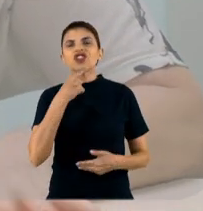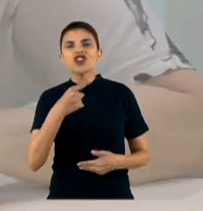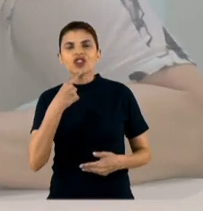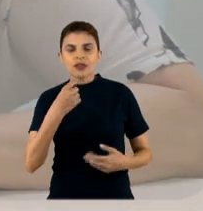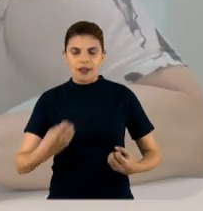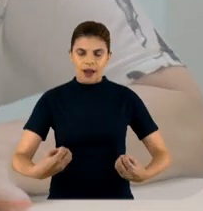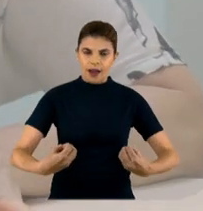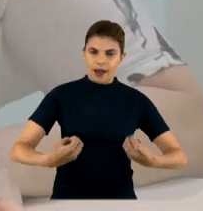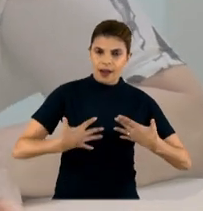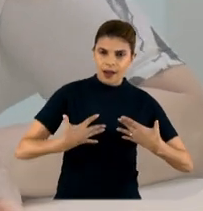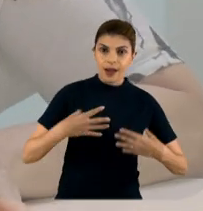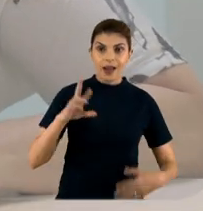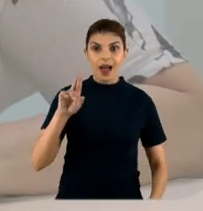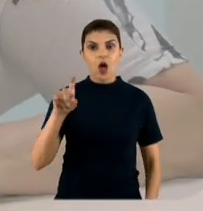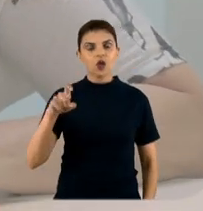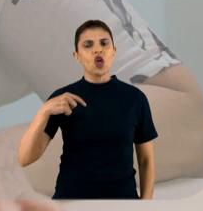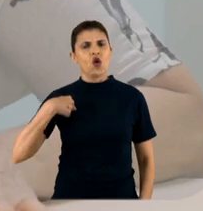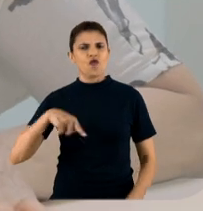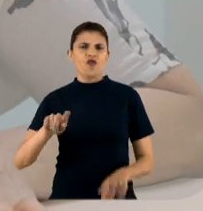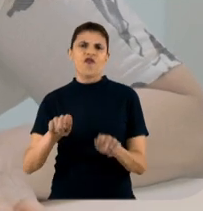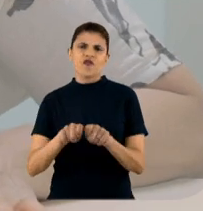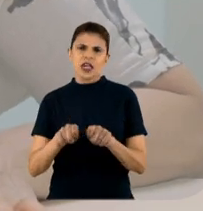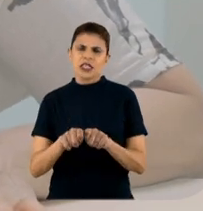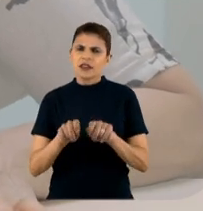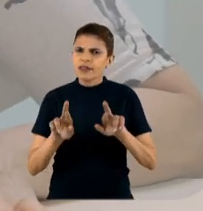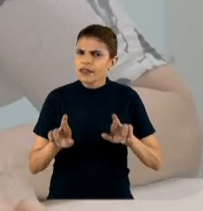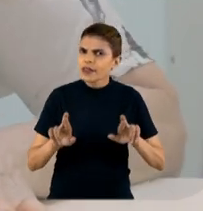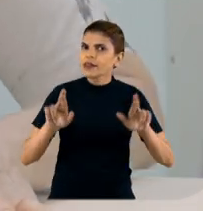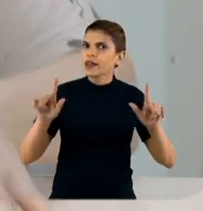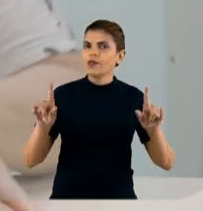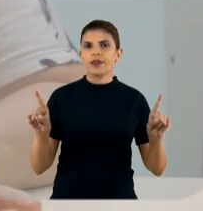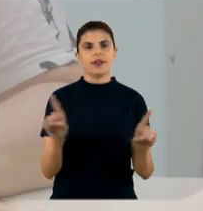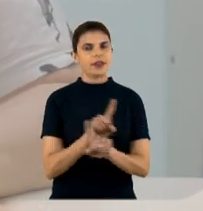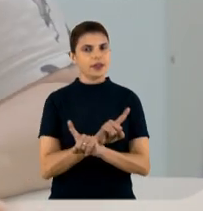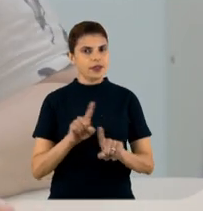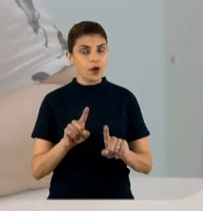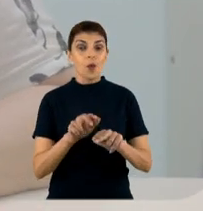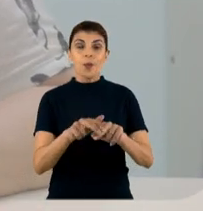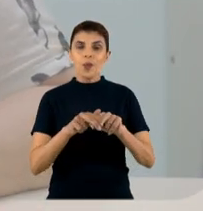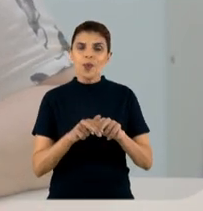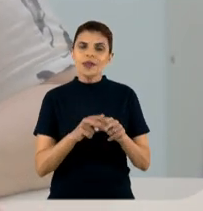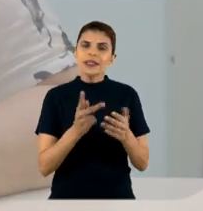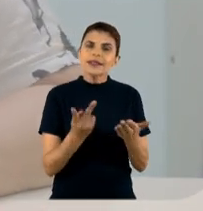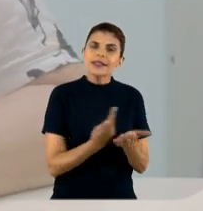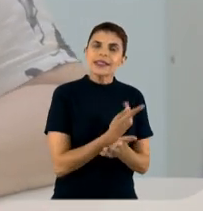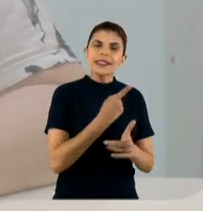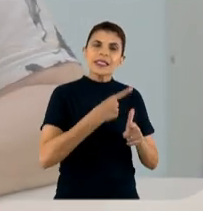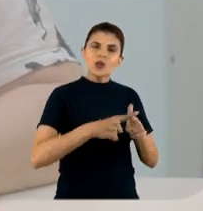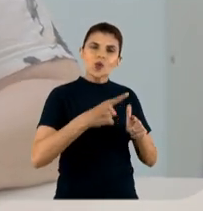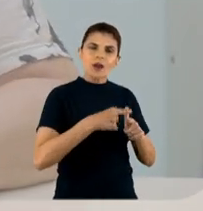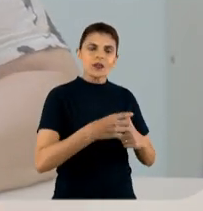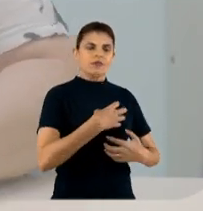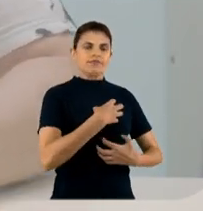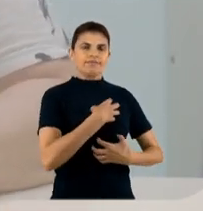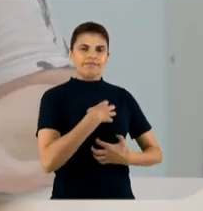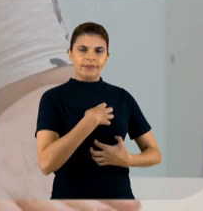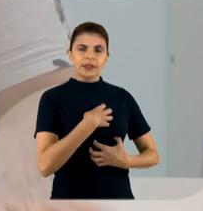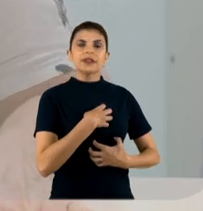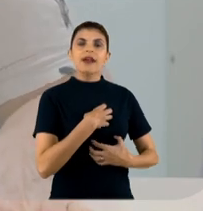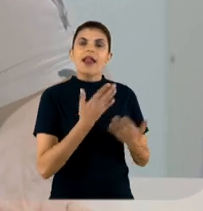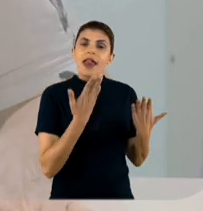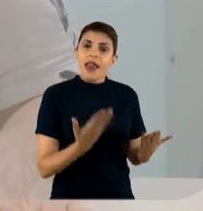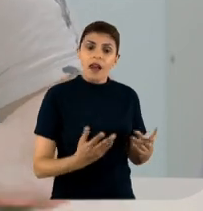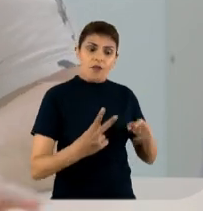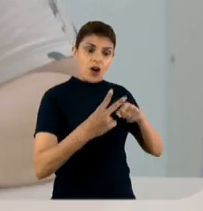raiz está assim ou assado que eu vou fazer alguma coisa diferente por isso nos casos leves clinicamente a